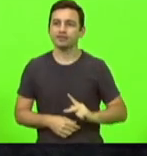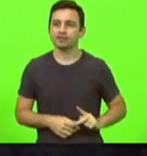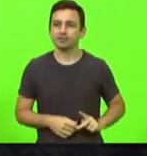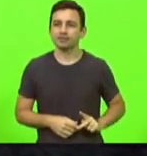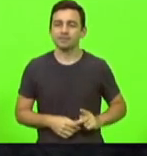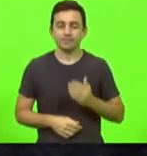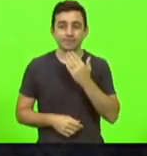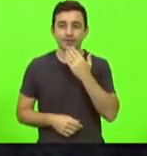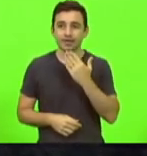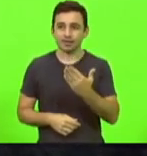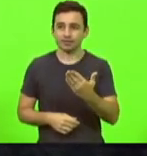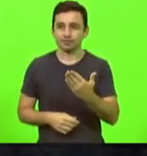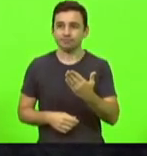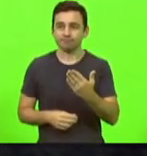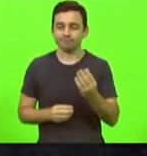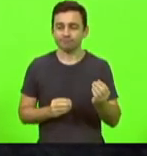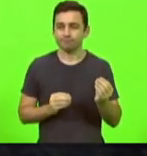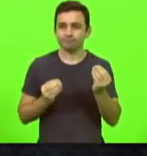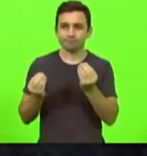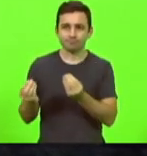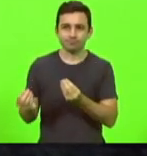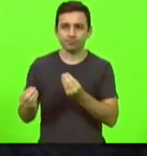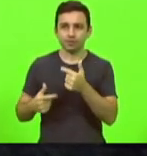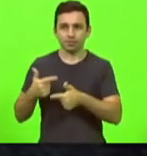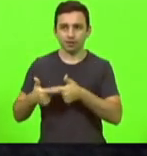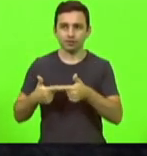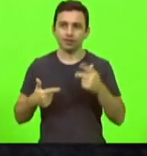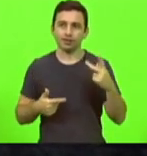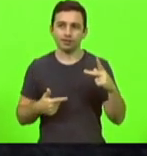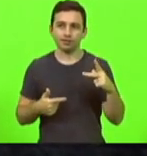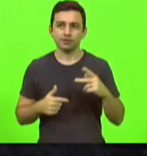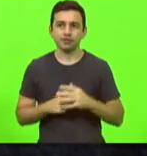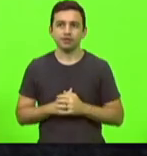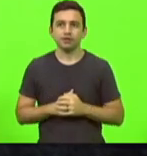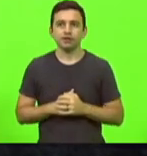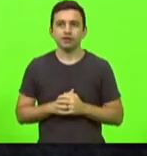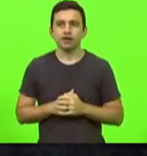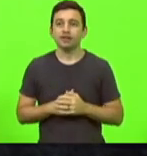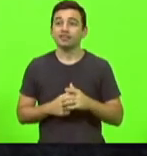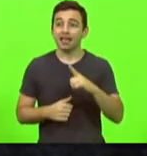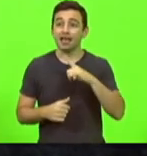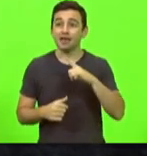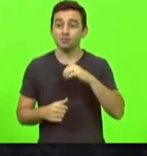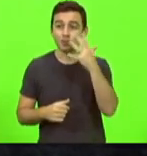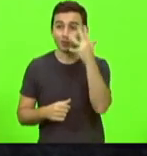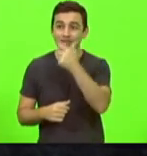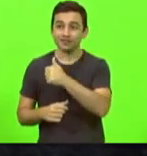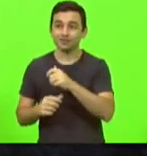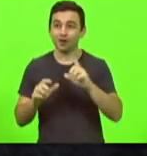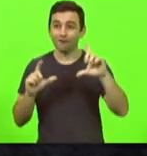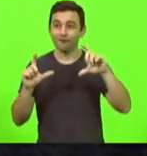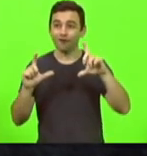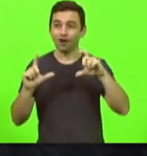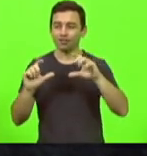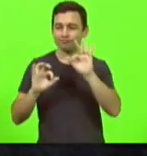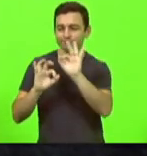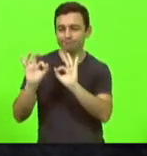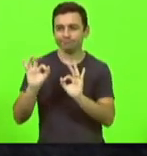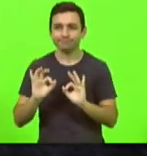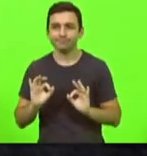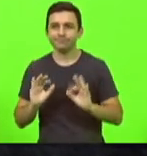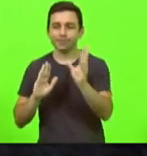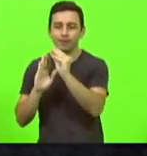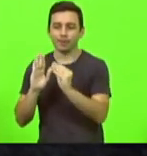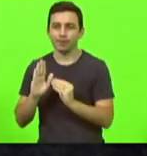que pede a renúncia do Estado Mauro de Nadal que aliás ficou bonito fizeram Photoshop lá na foto lá fora lá mas ainda bem